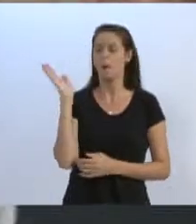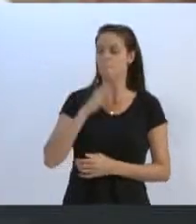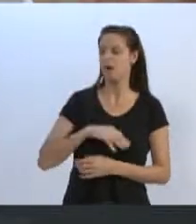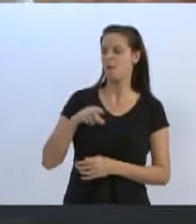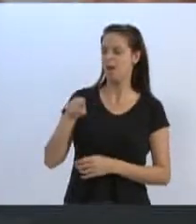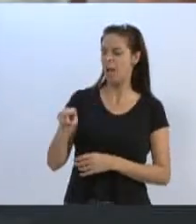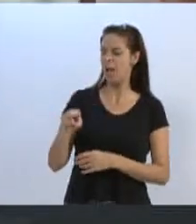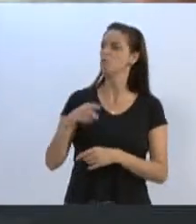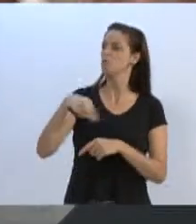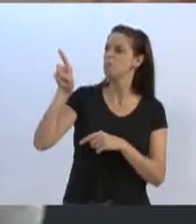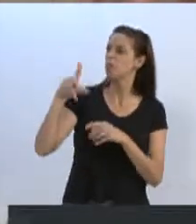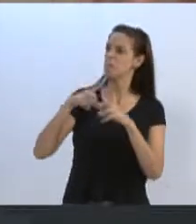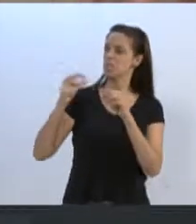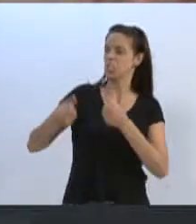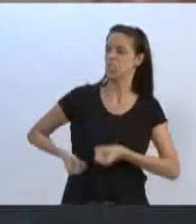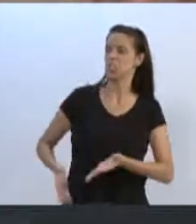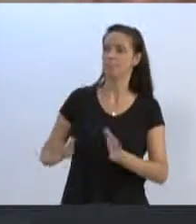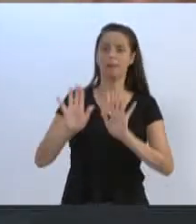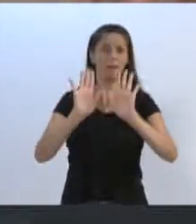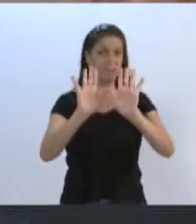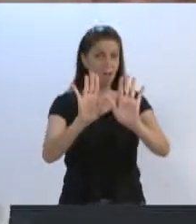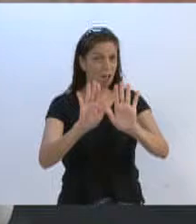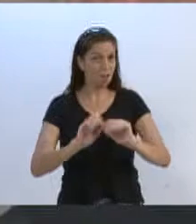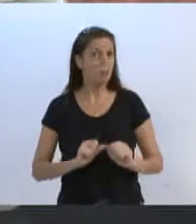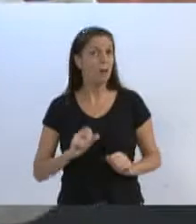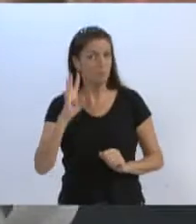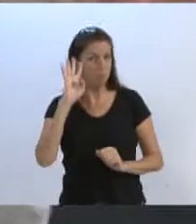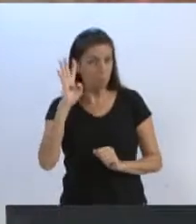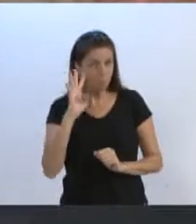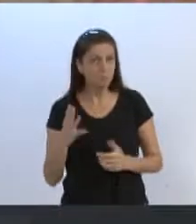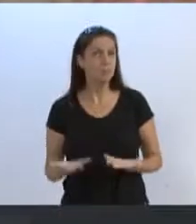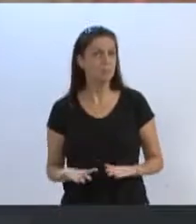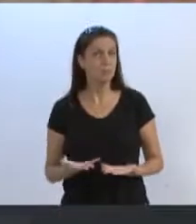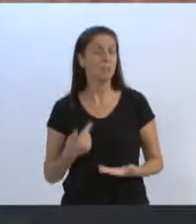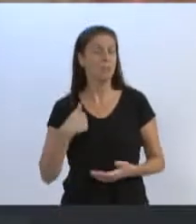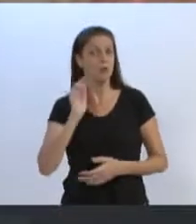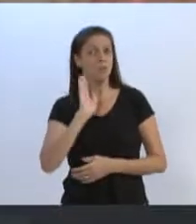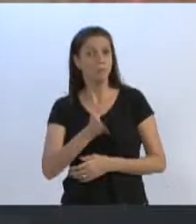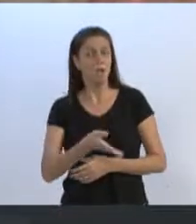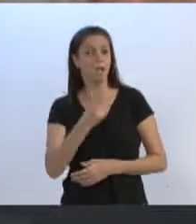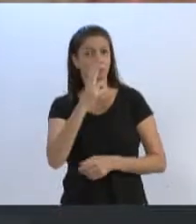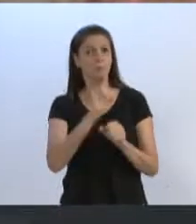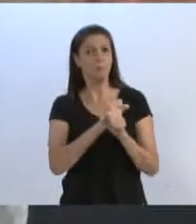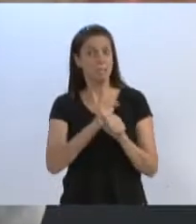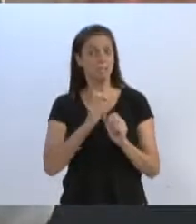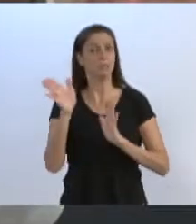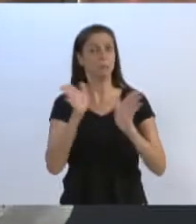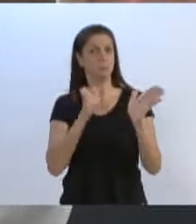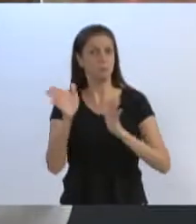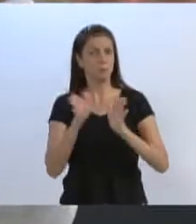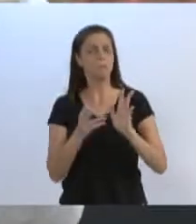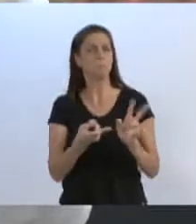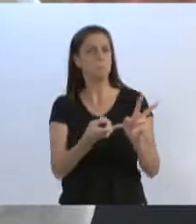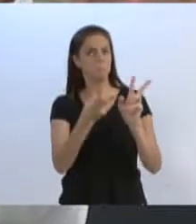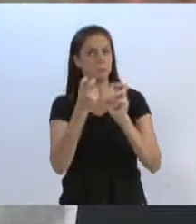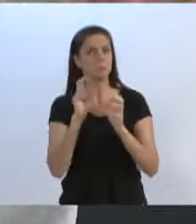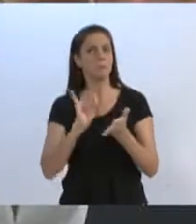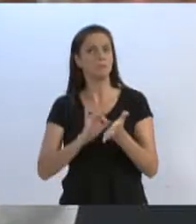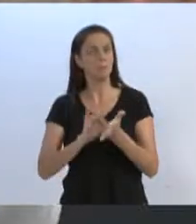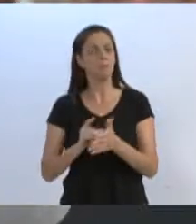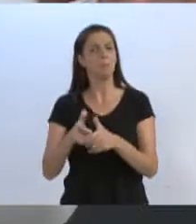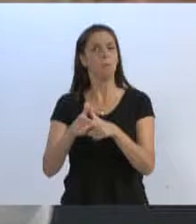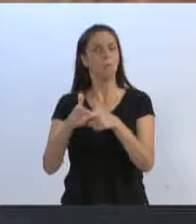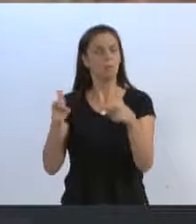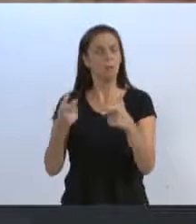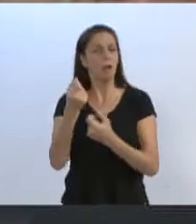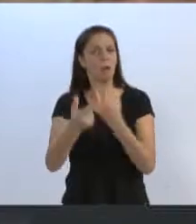Brasília, mas vamos só refletir um pouco. Eu acompanhei esses 2 anos de mandato, percebi que boa parte,